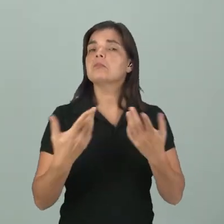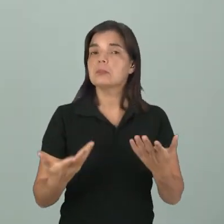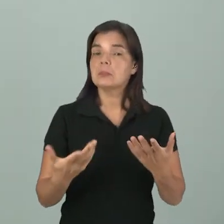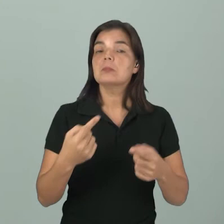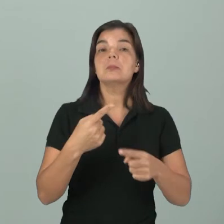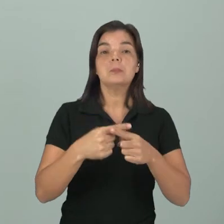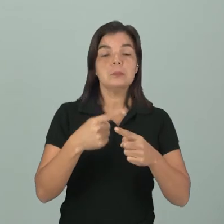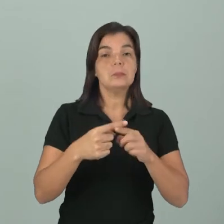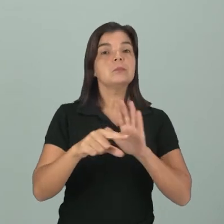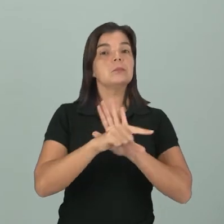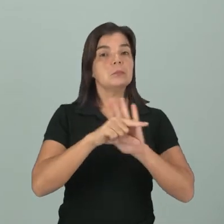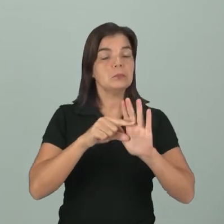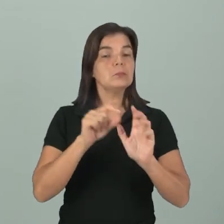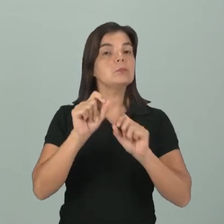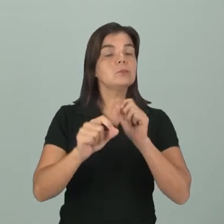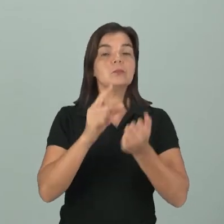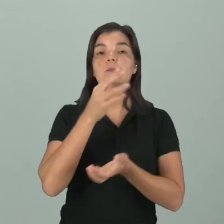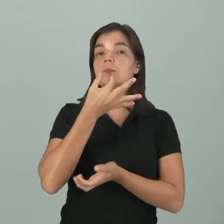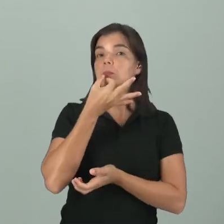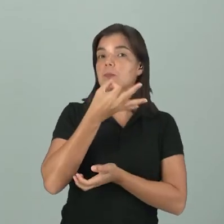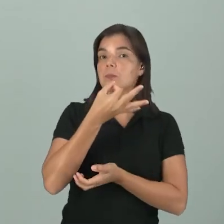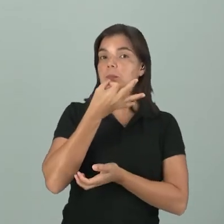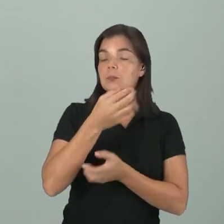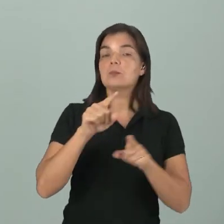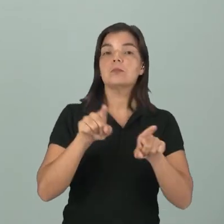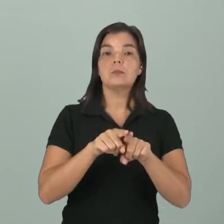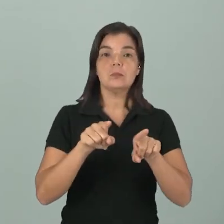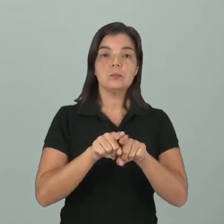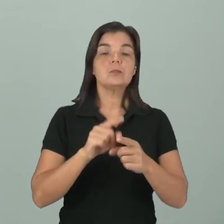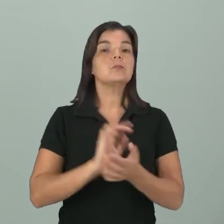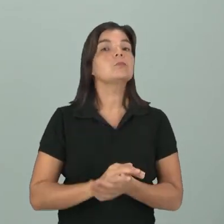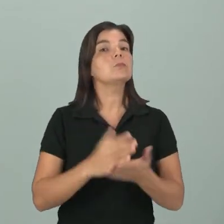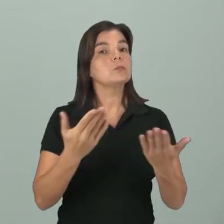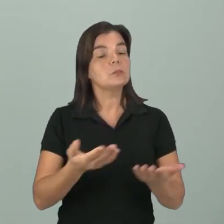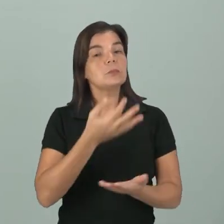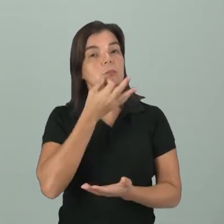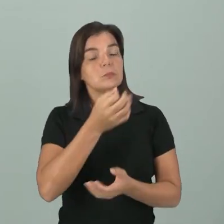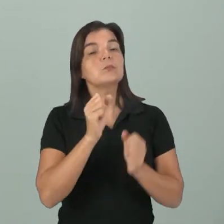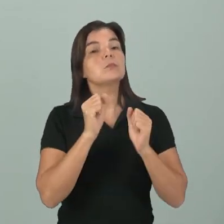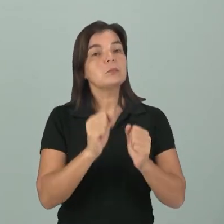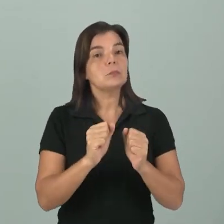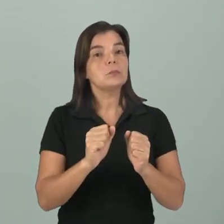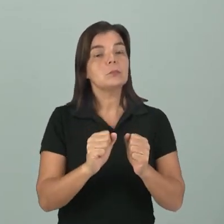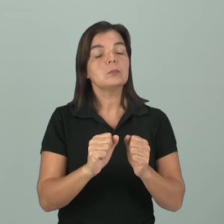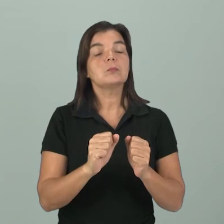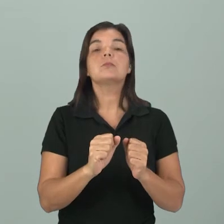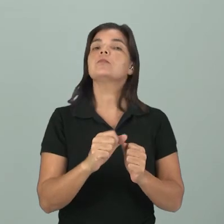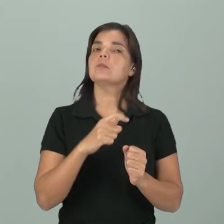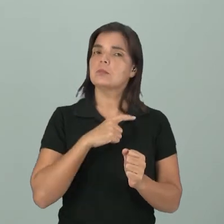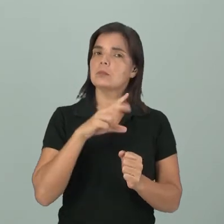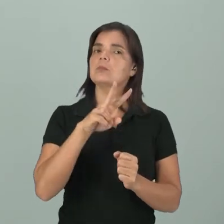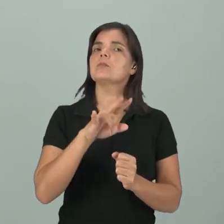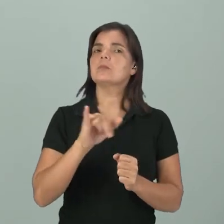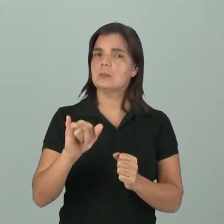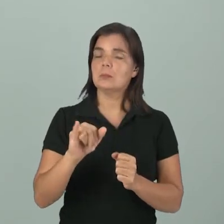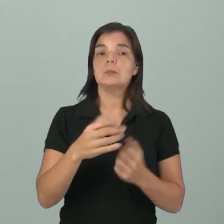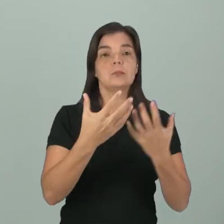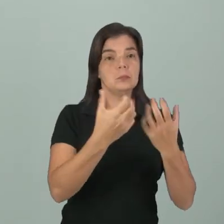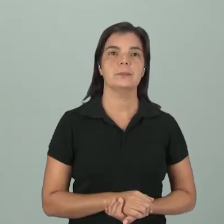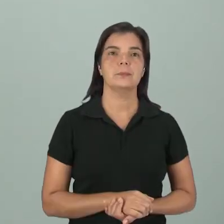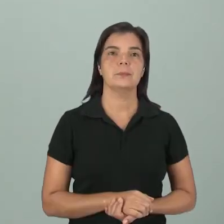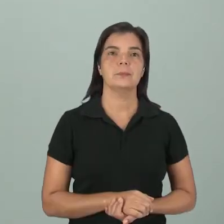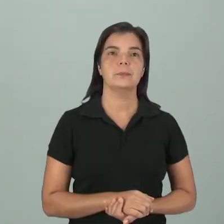quê? Porque esse trecho se trata de uma opinião. E numa opinião, vai haver